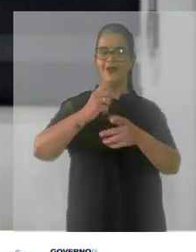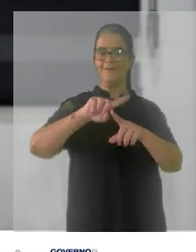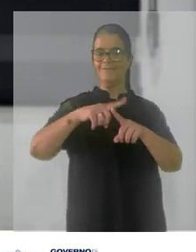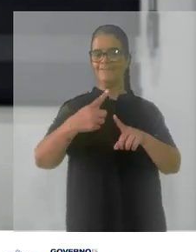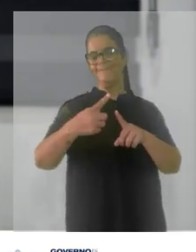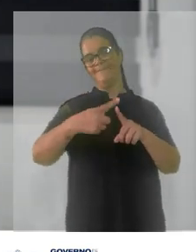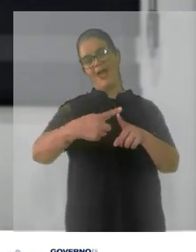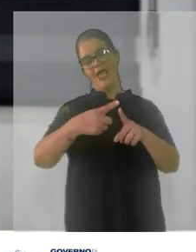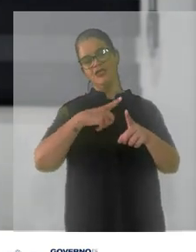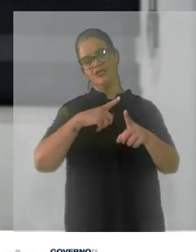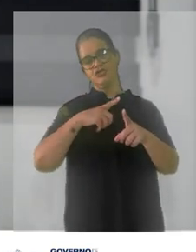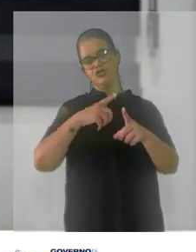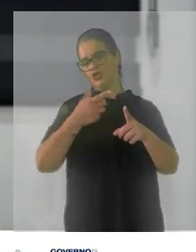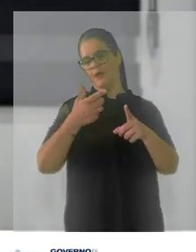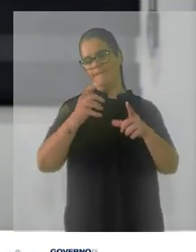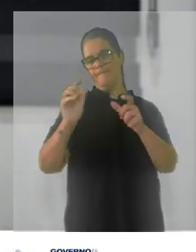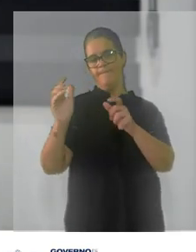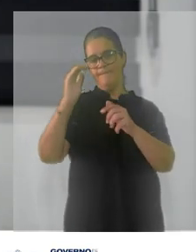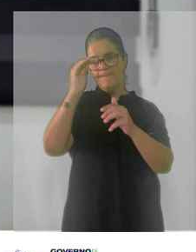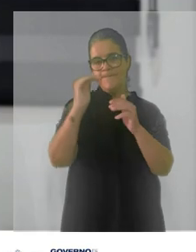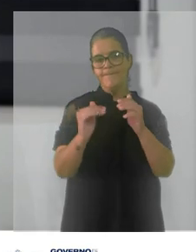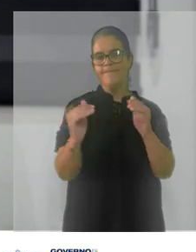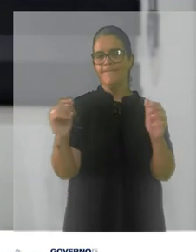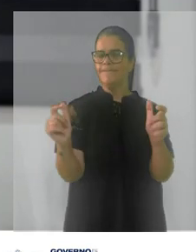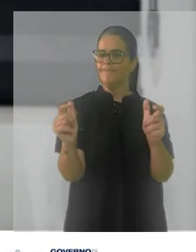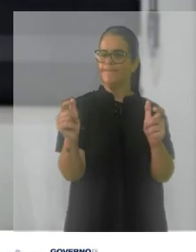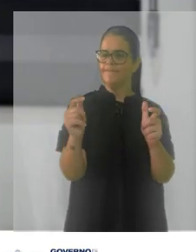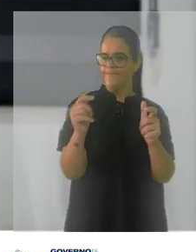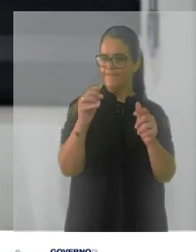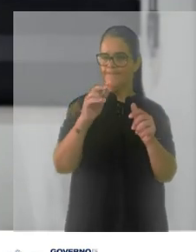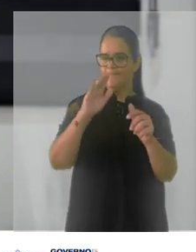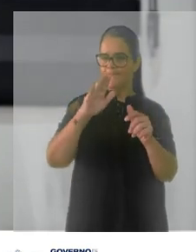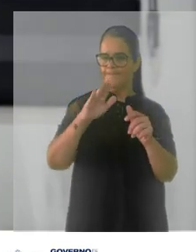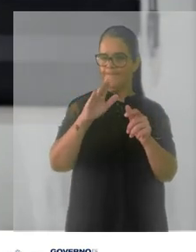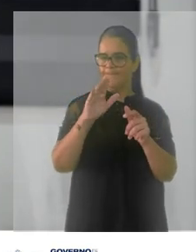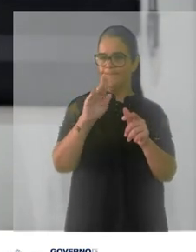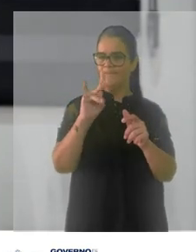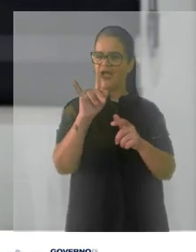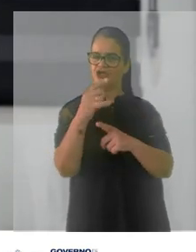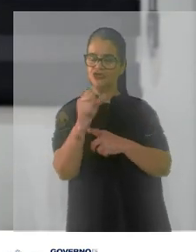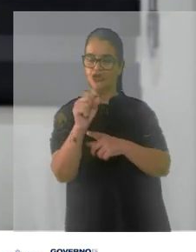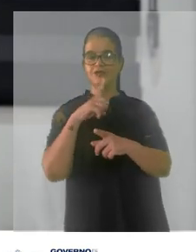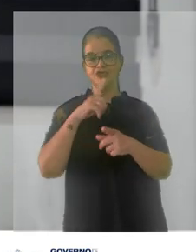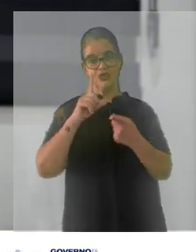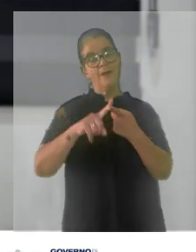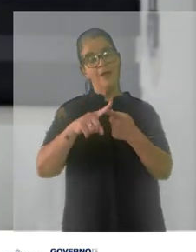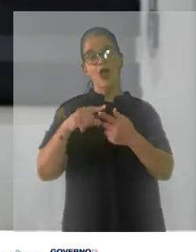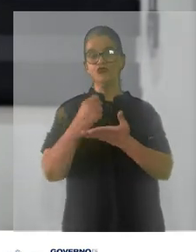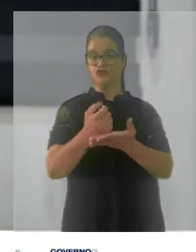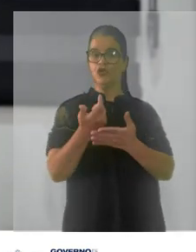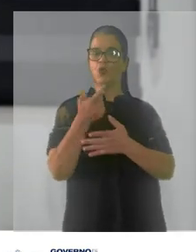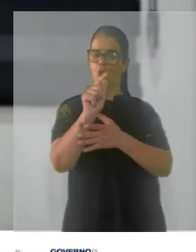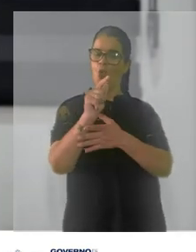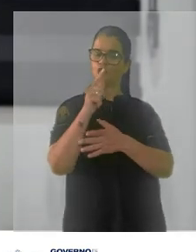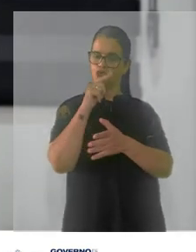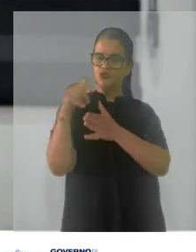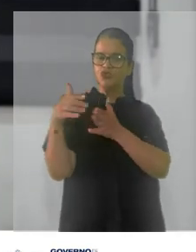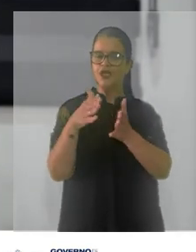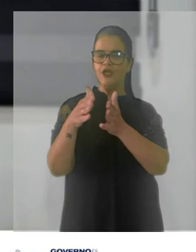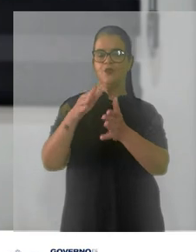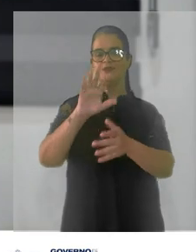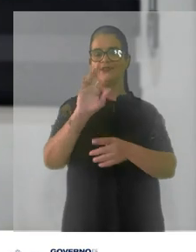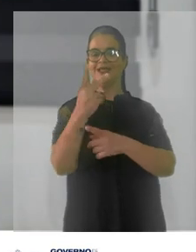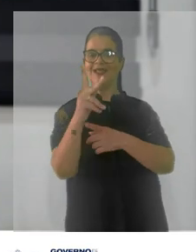baixas, influindo inclusive em outros cursos hídricos. Então, possíveis contaminações